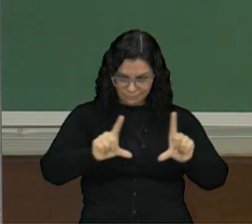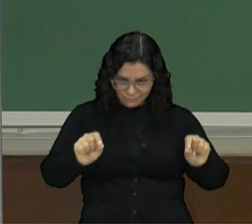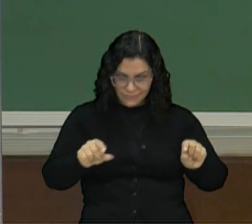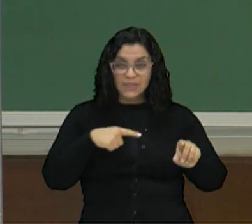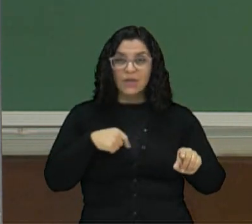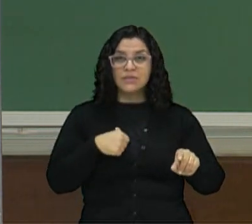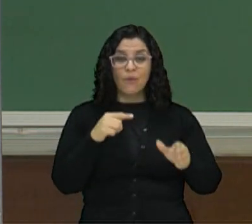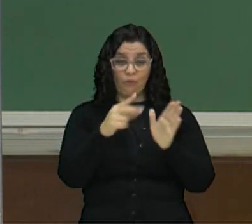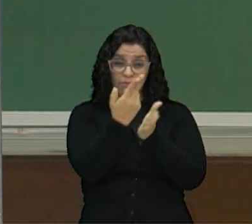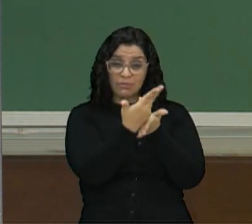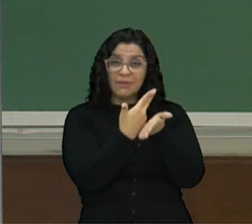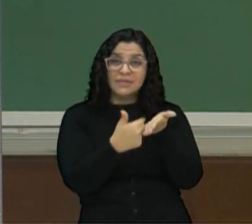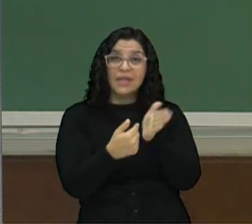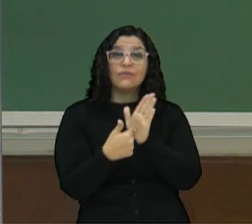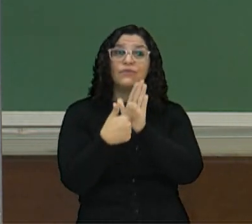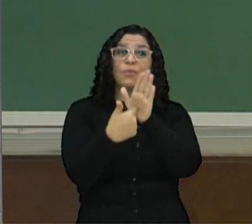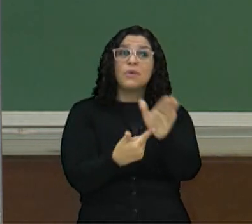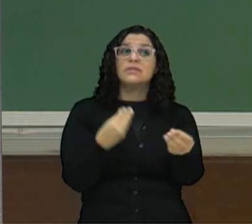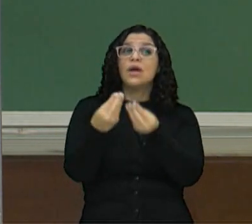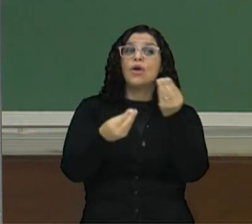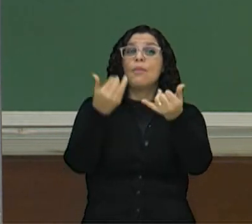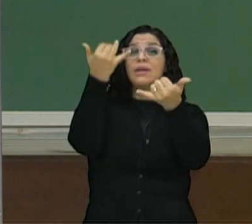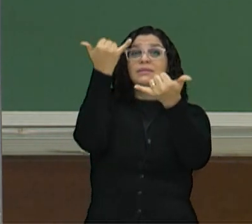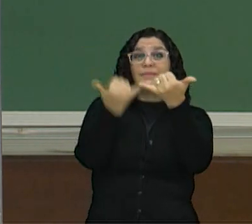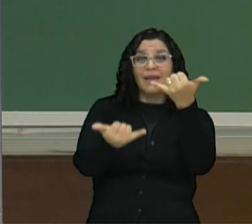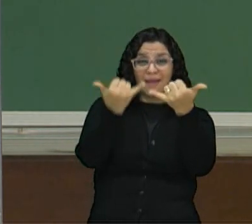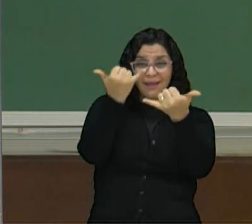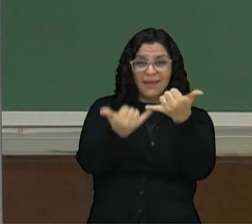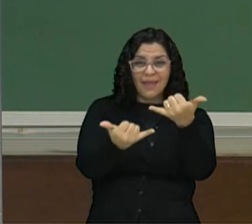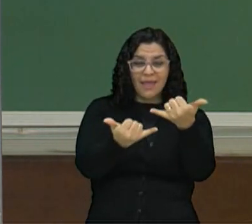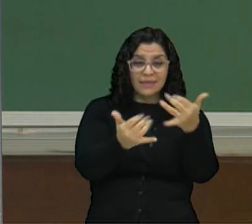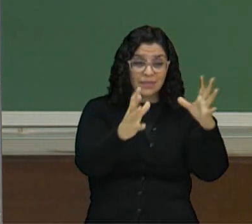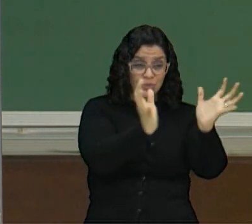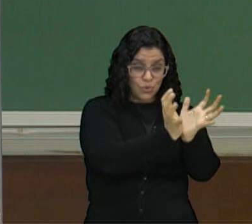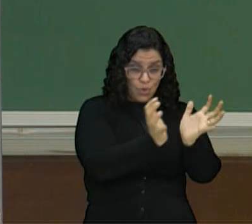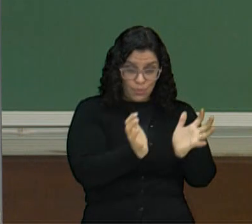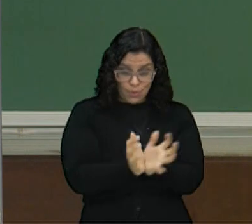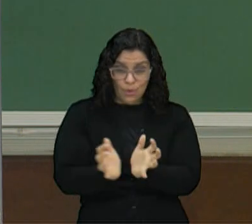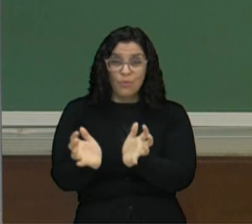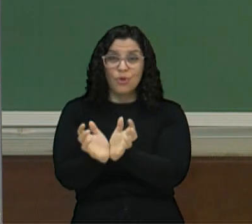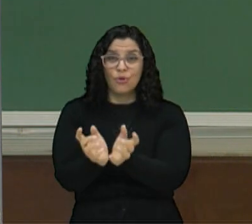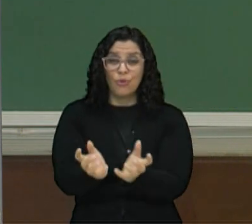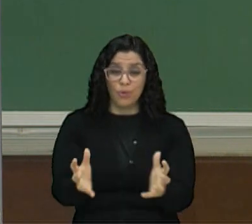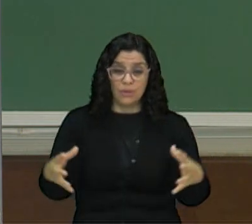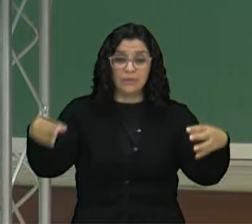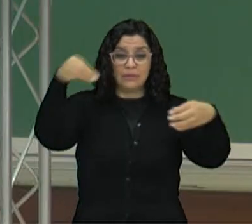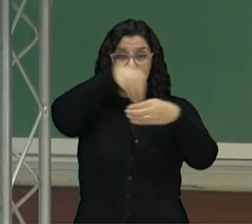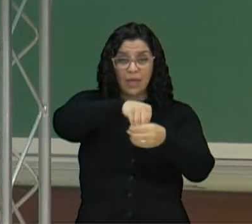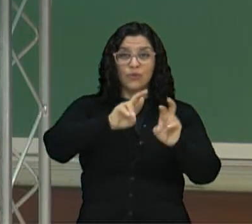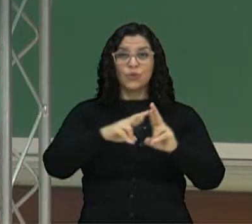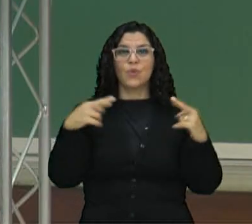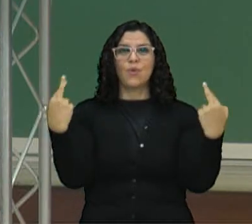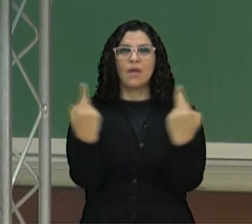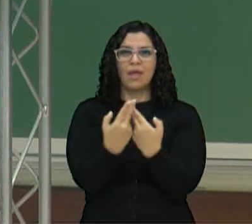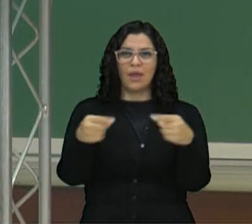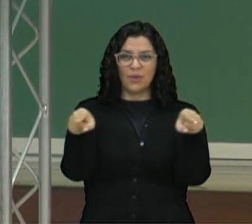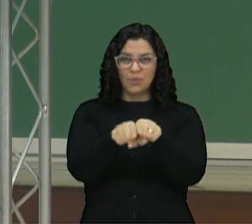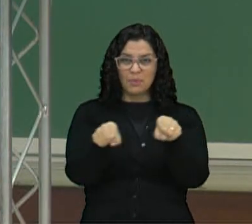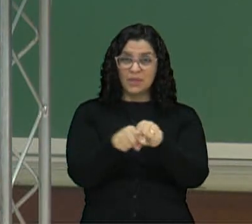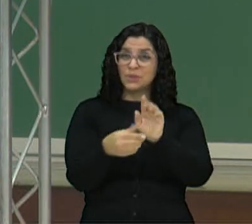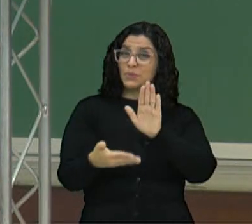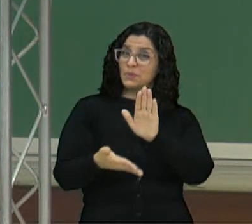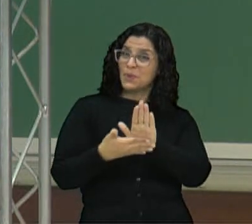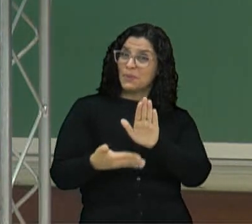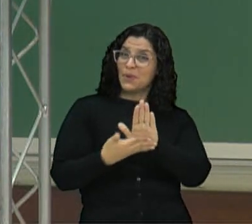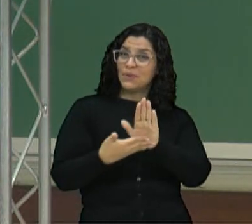e apresentar o grau de parentesco que existe entre essas categorias taxonômicas propostas